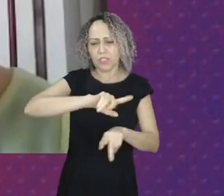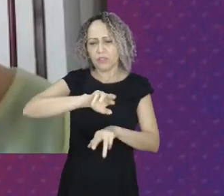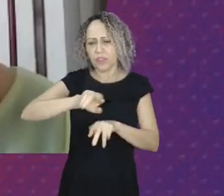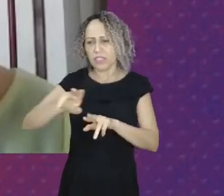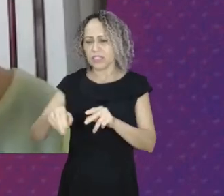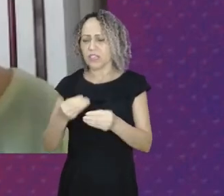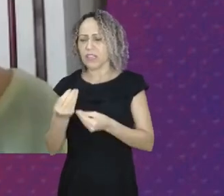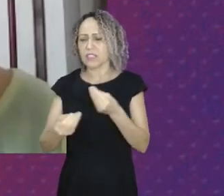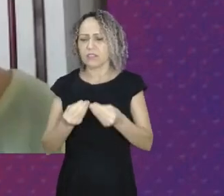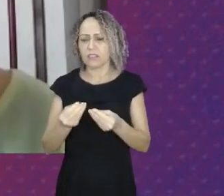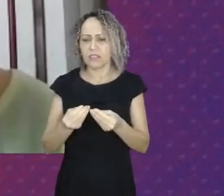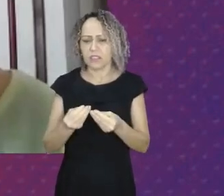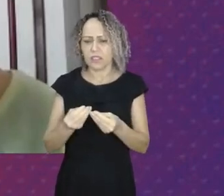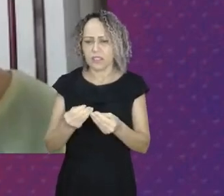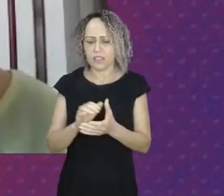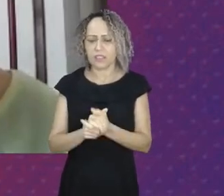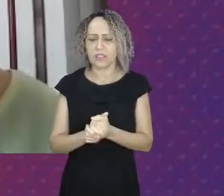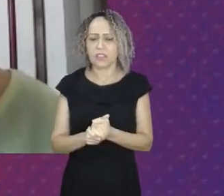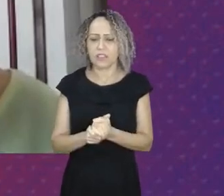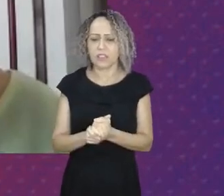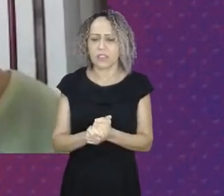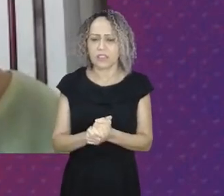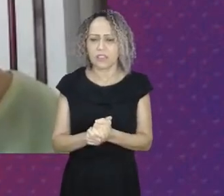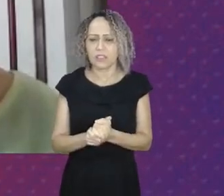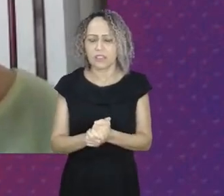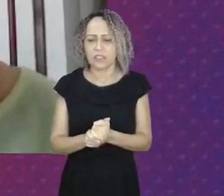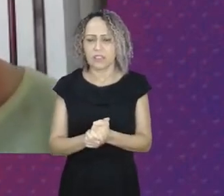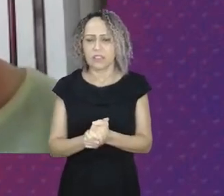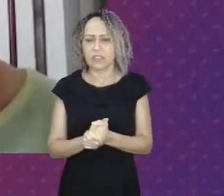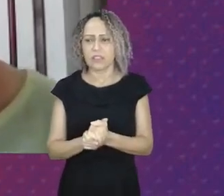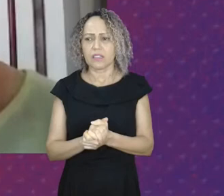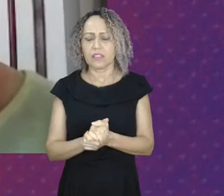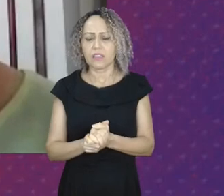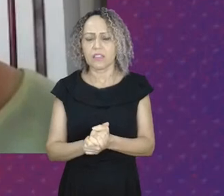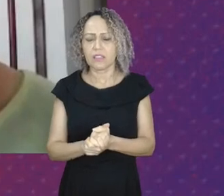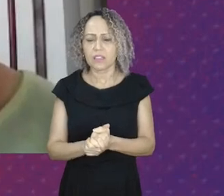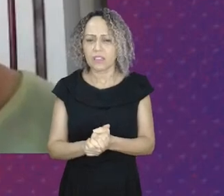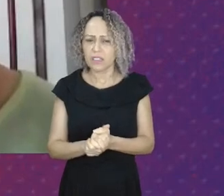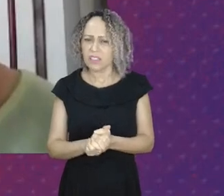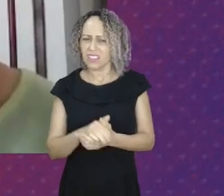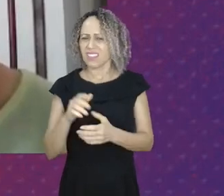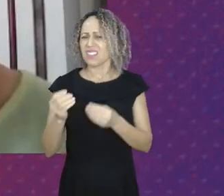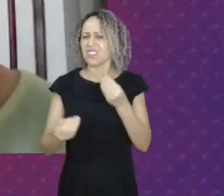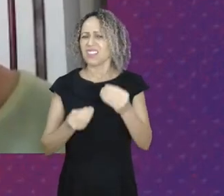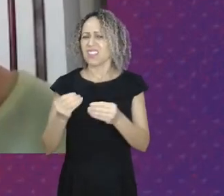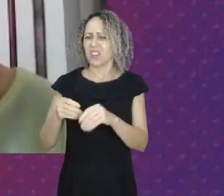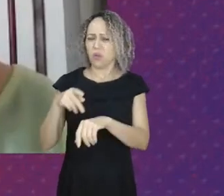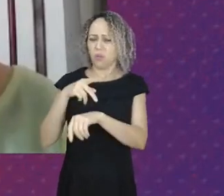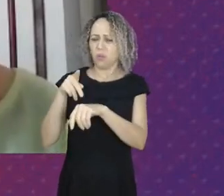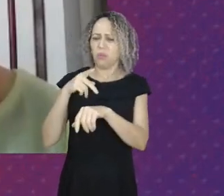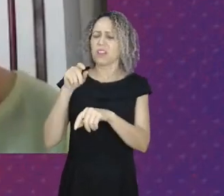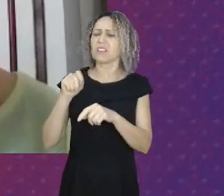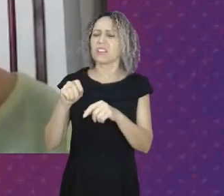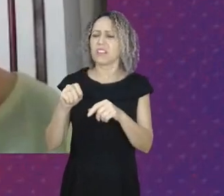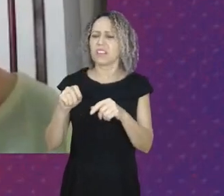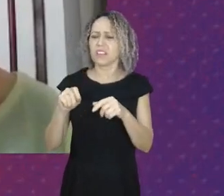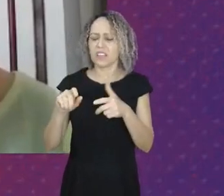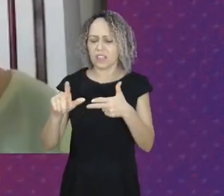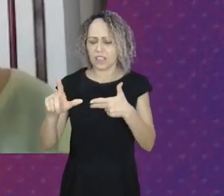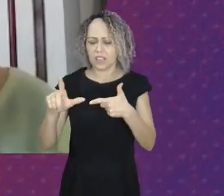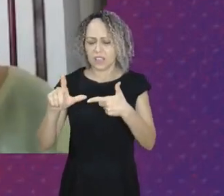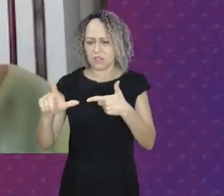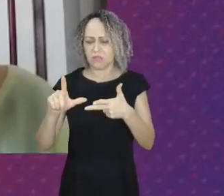do recurso para alimentação escolar, e isso num país que tem legislado com